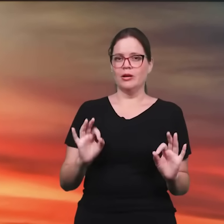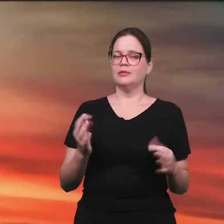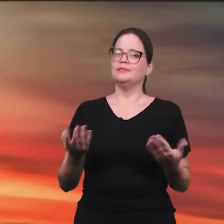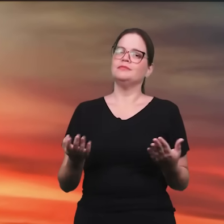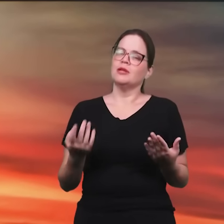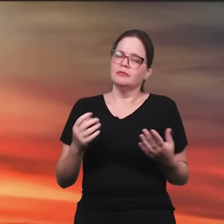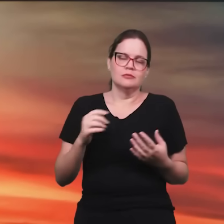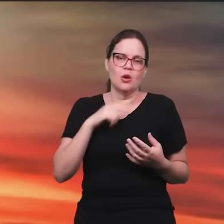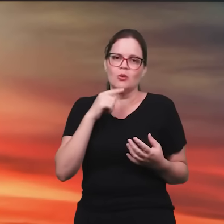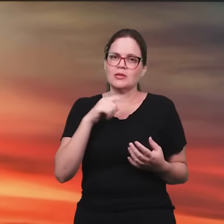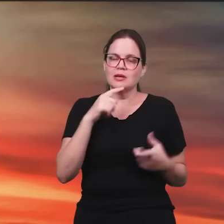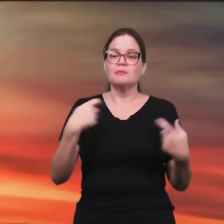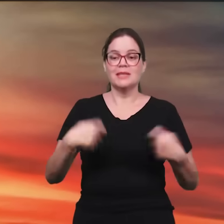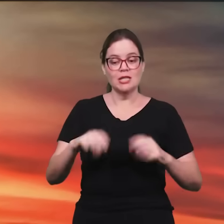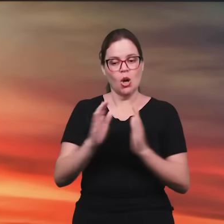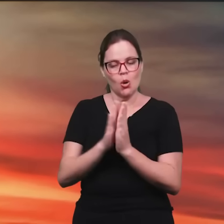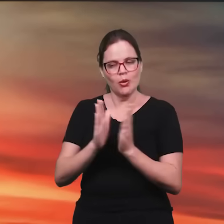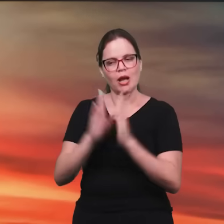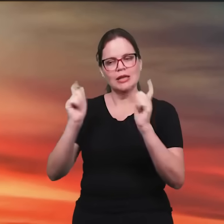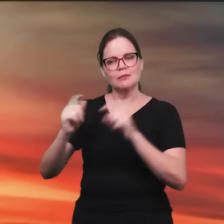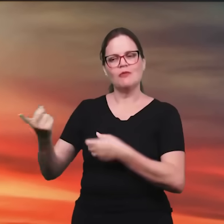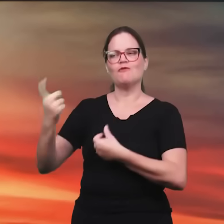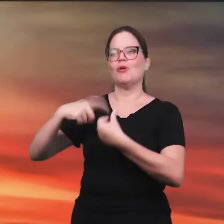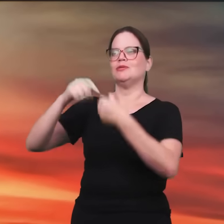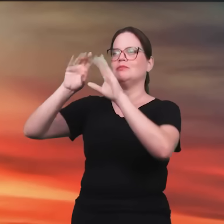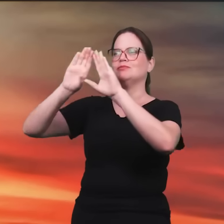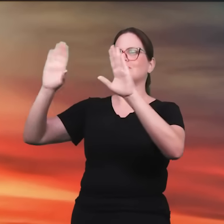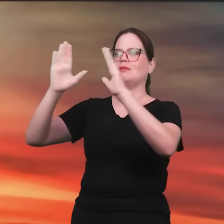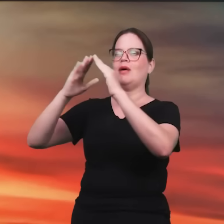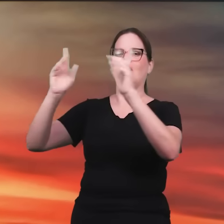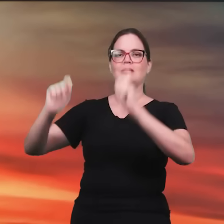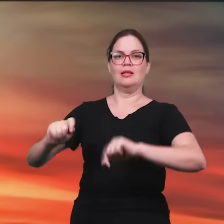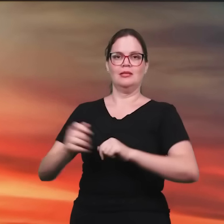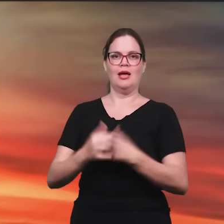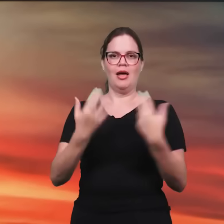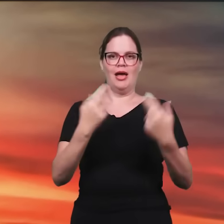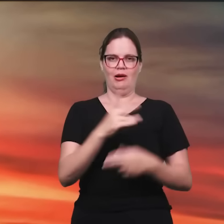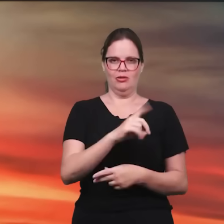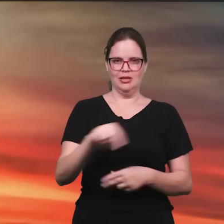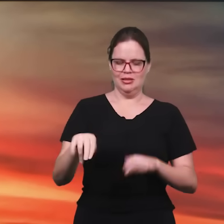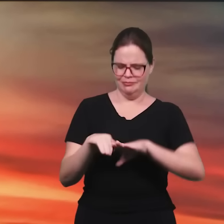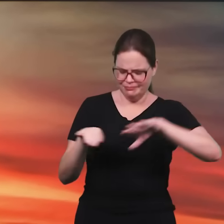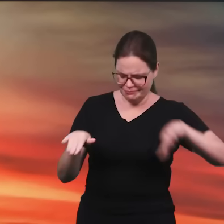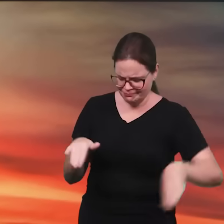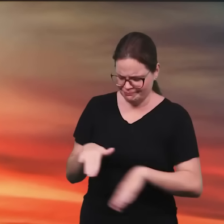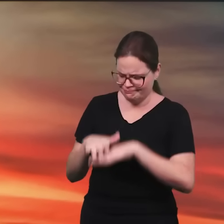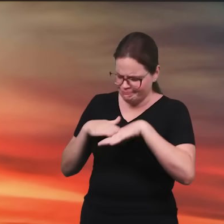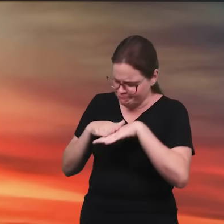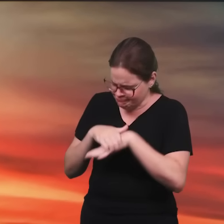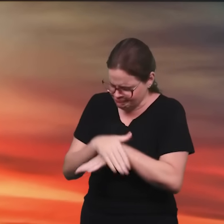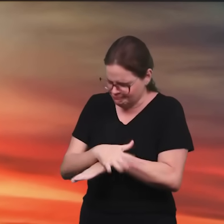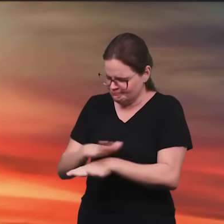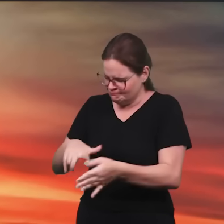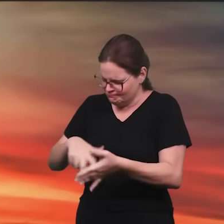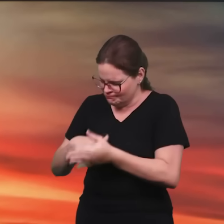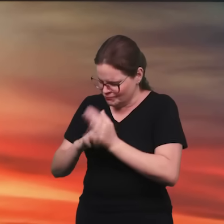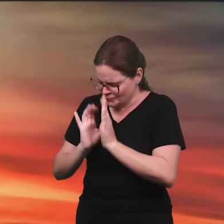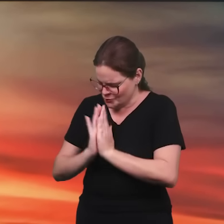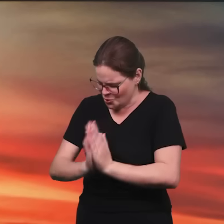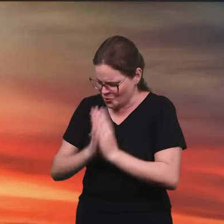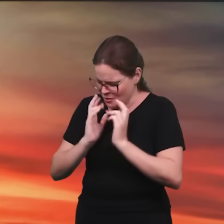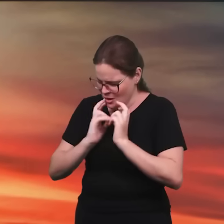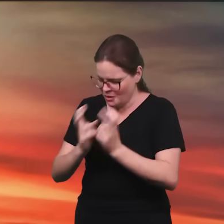para casa. É como Daniel fez, em súplica, humilhando-se diante do Senhor,